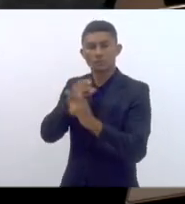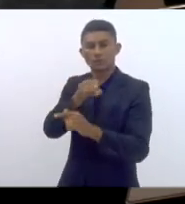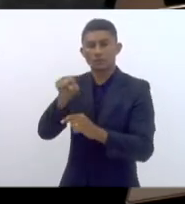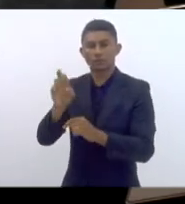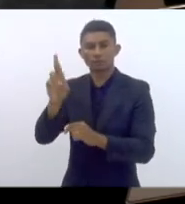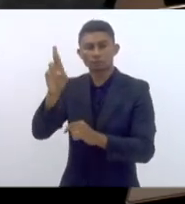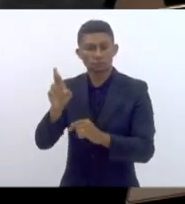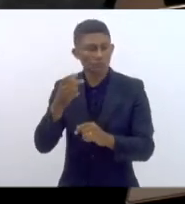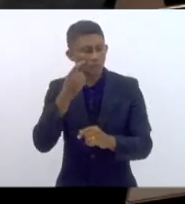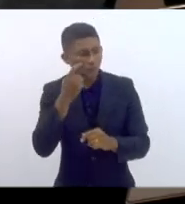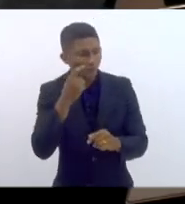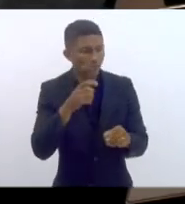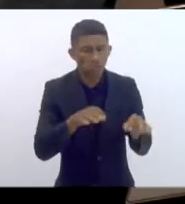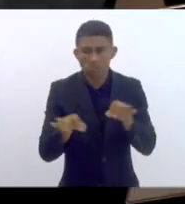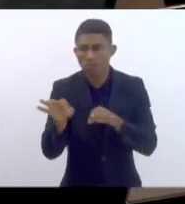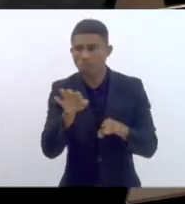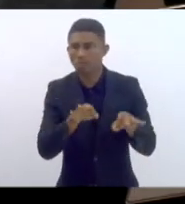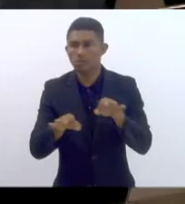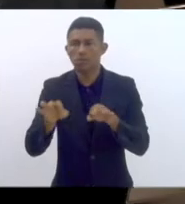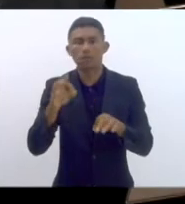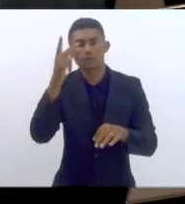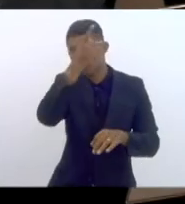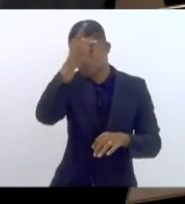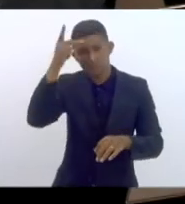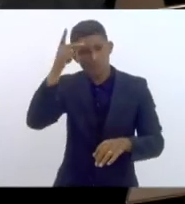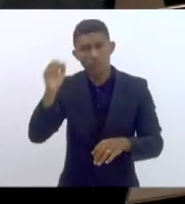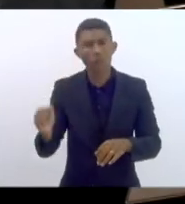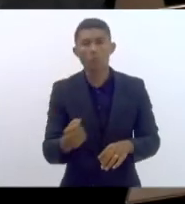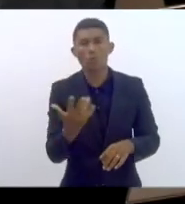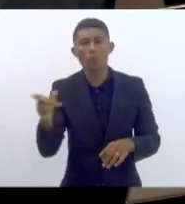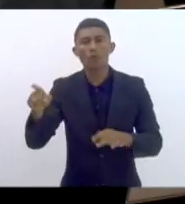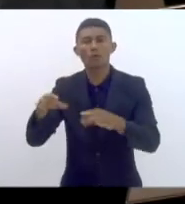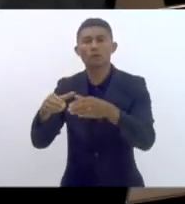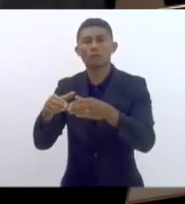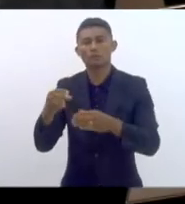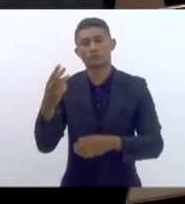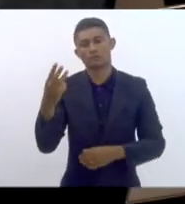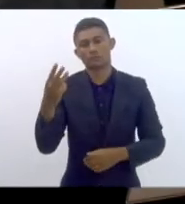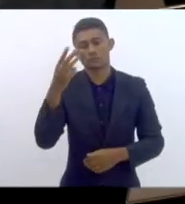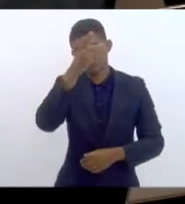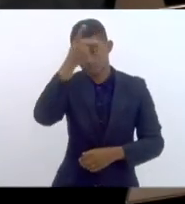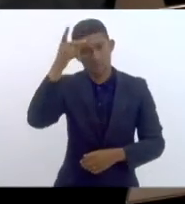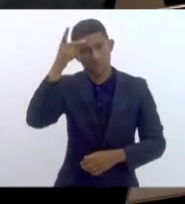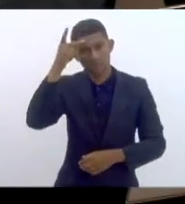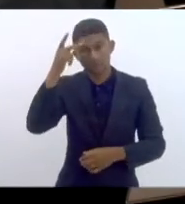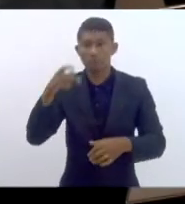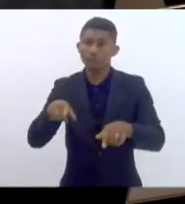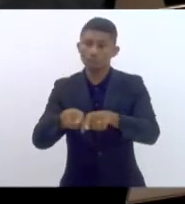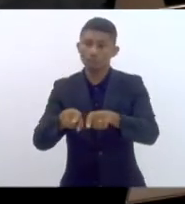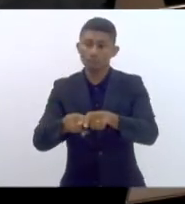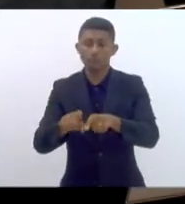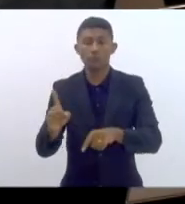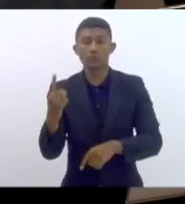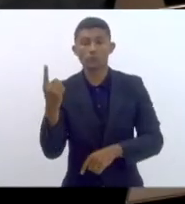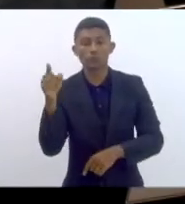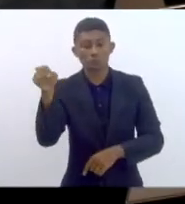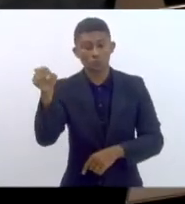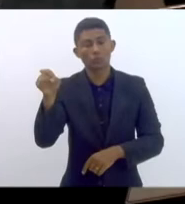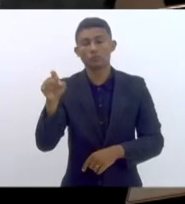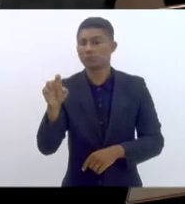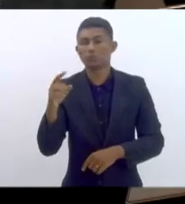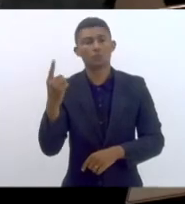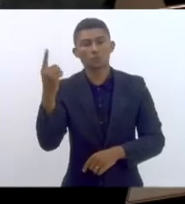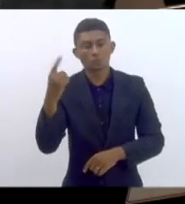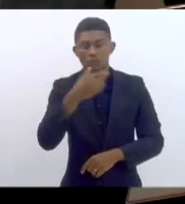precatórios, são só 3 pessoas que ficam cuidando da dívida, sendo que só um também é servidor público, também da nossa carreira